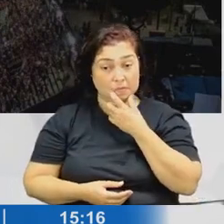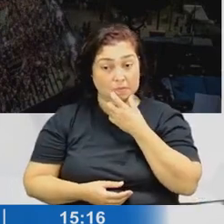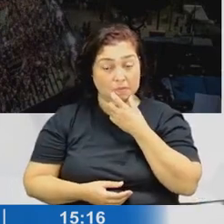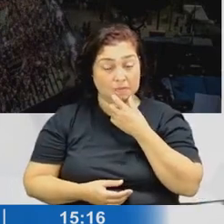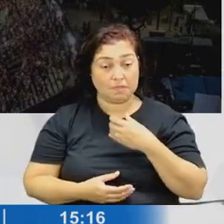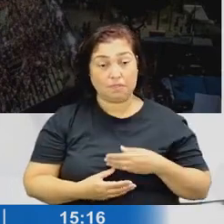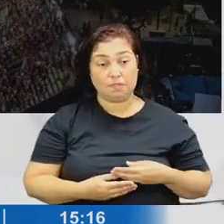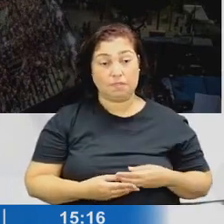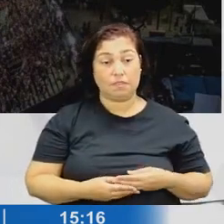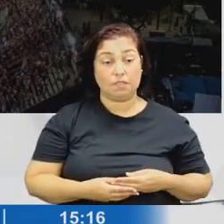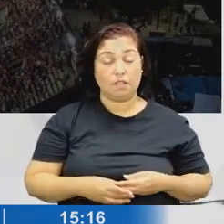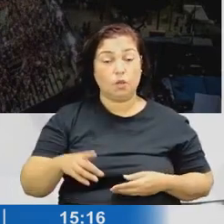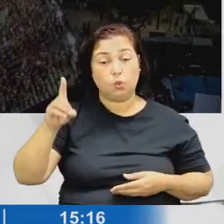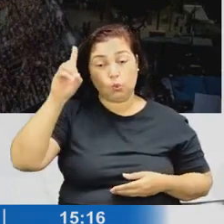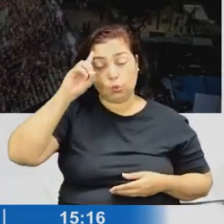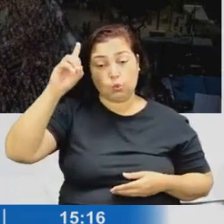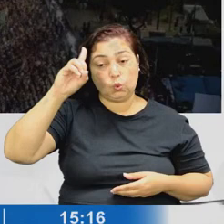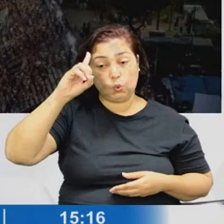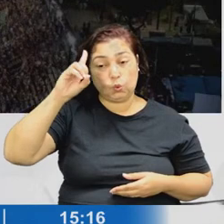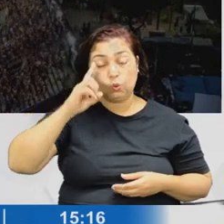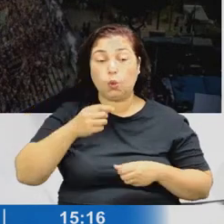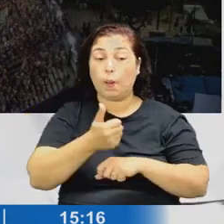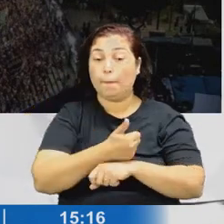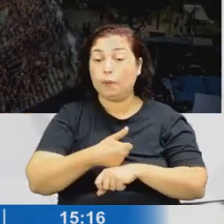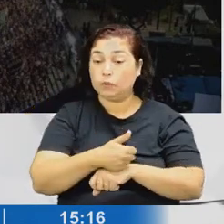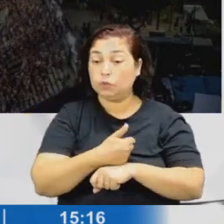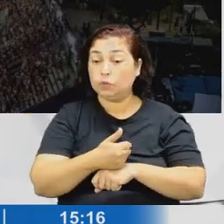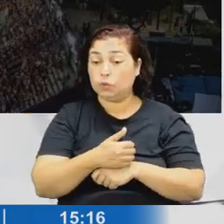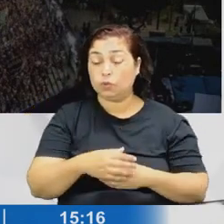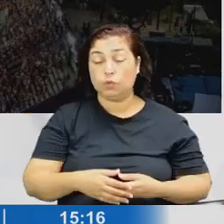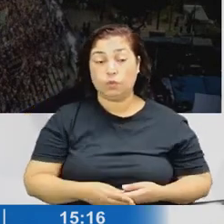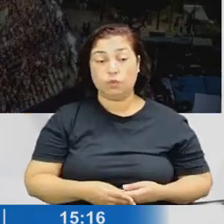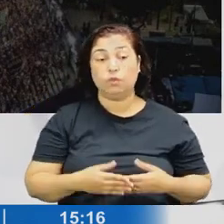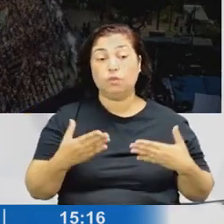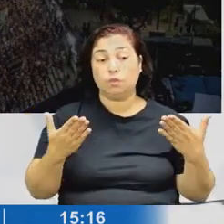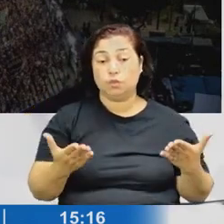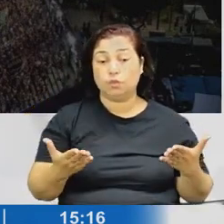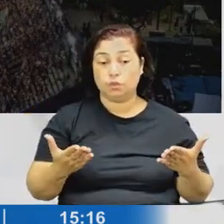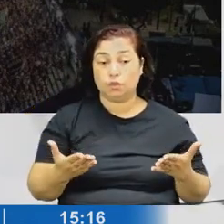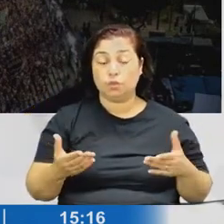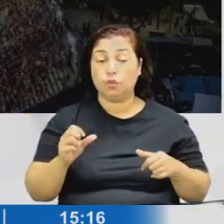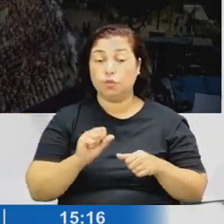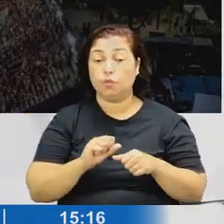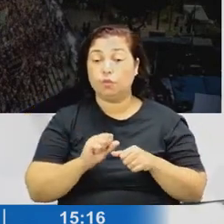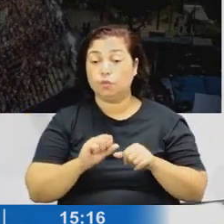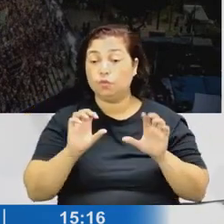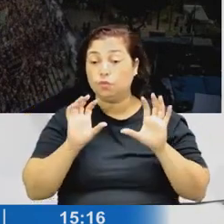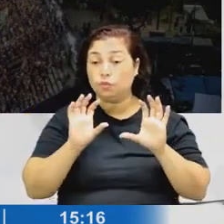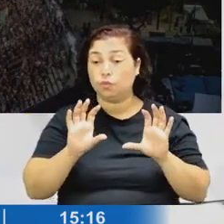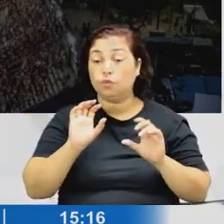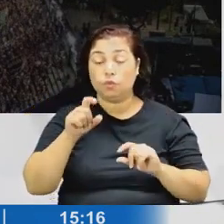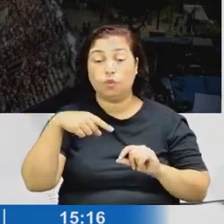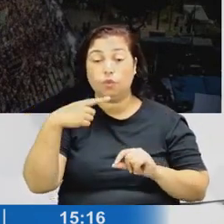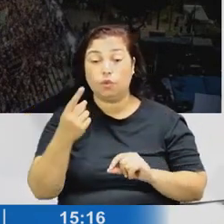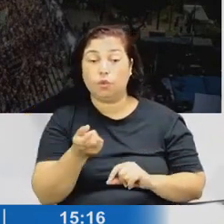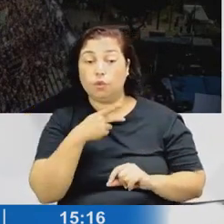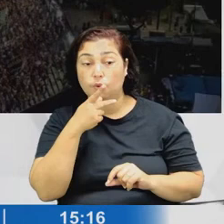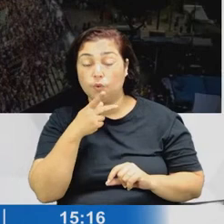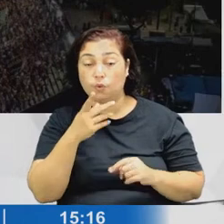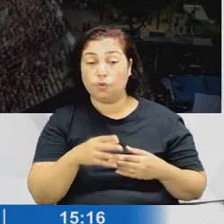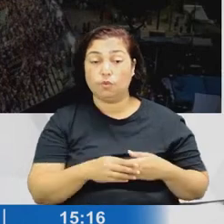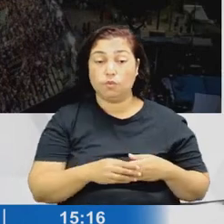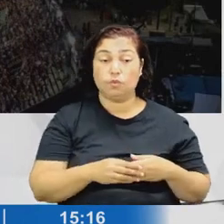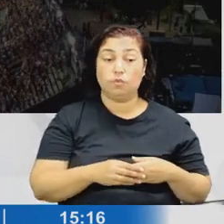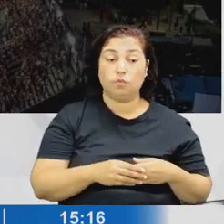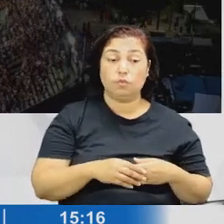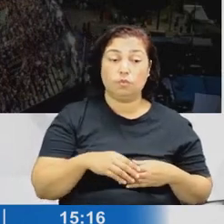alimentação diária e mega profissional senão E aí é isso aí você vai fazendo dessa forma aí depois que falou sobre o diferente vamos falar